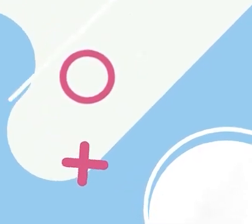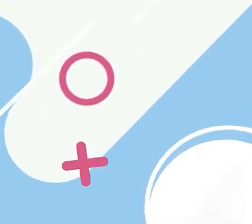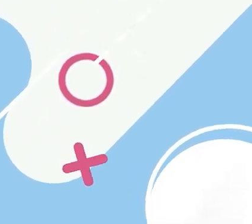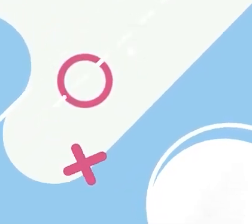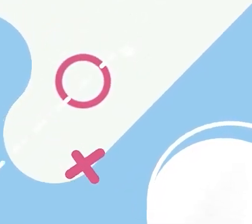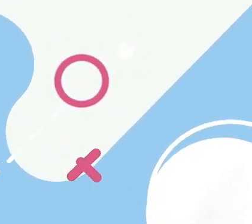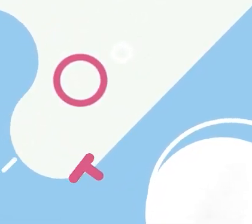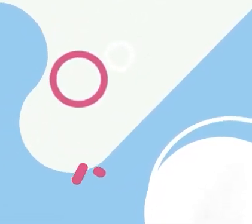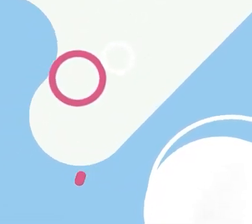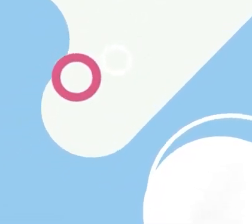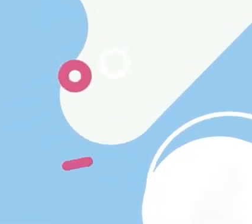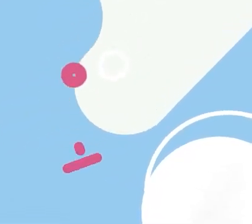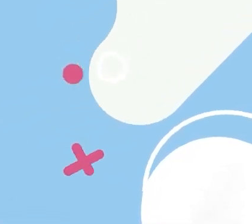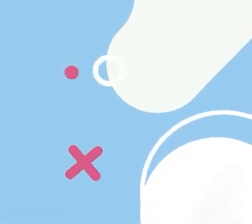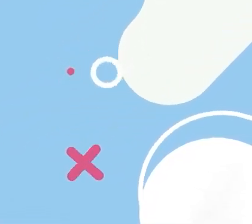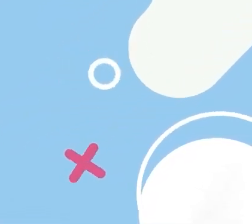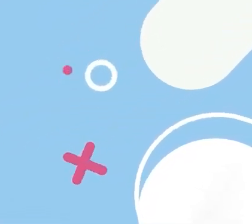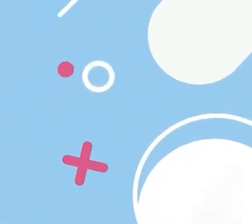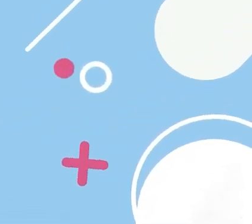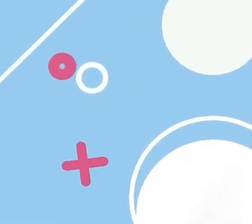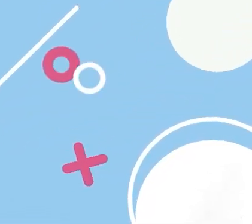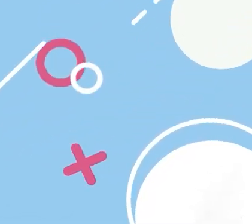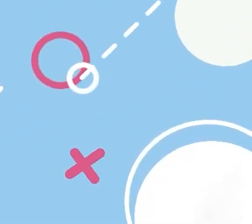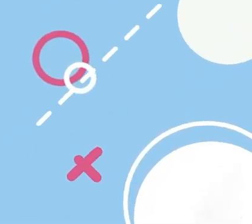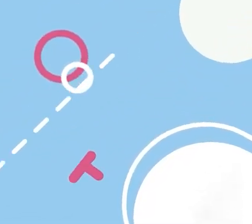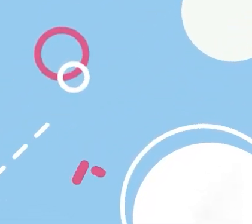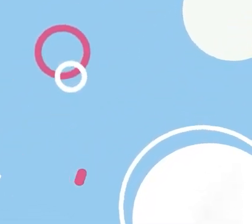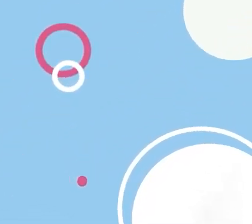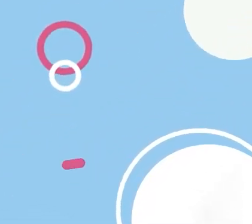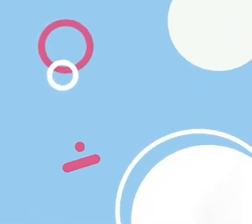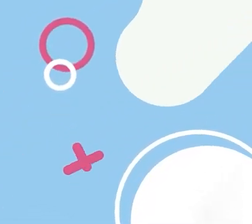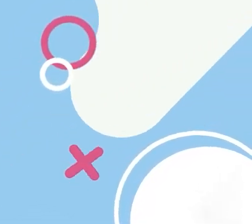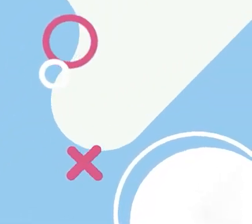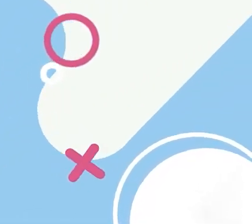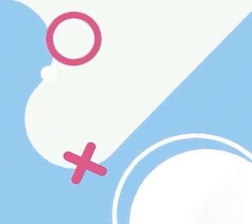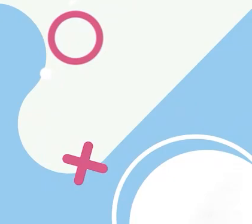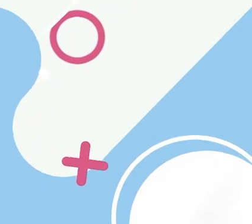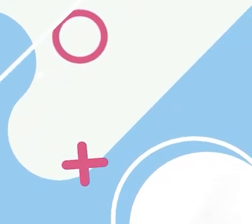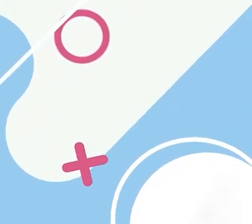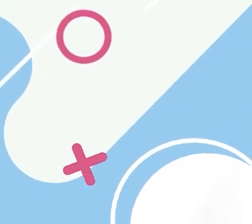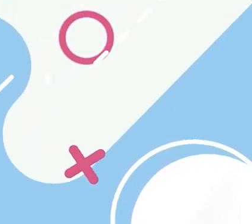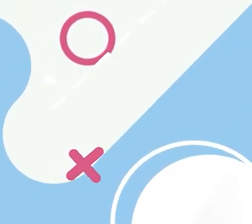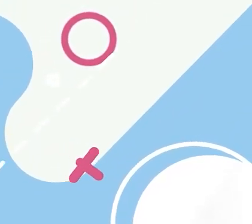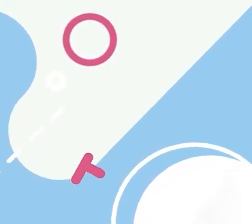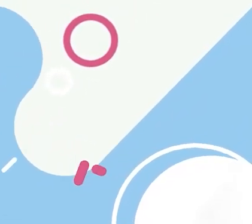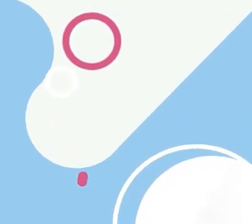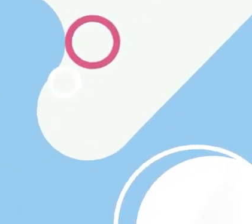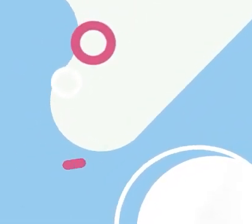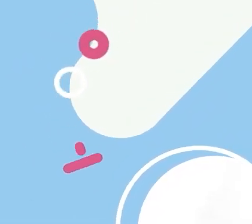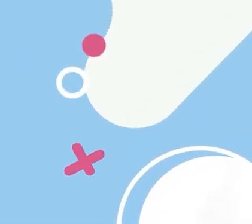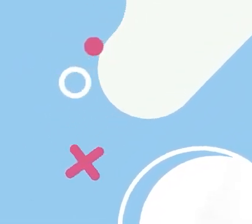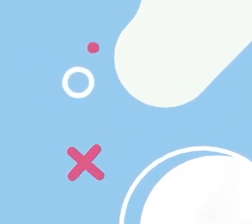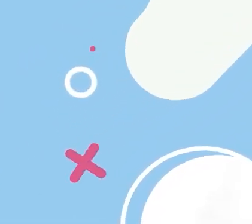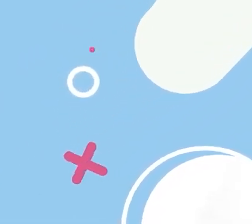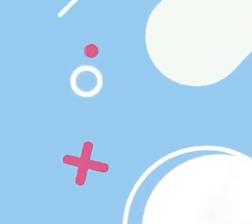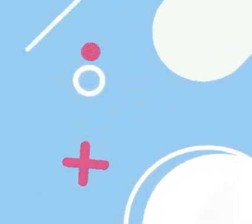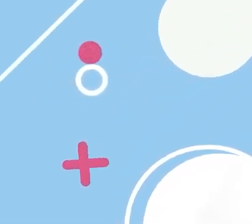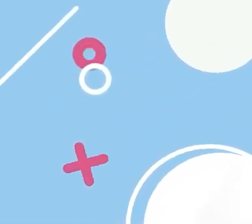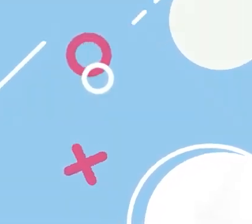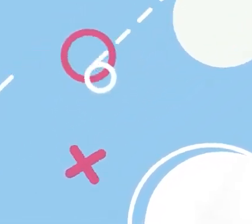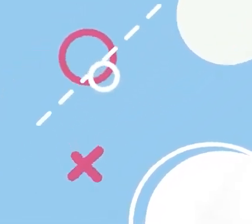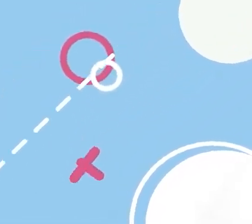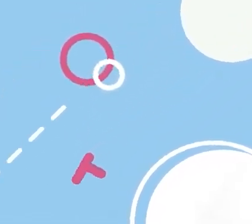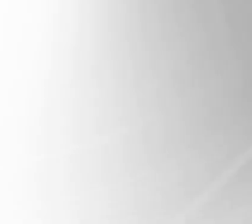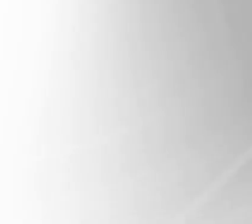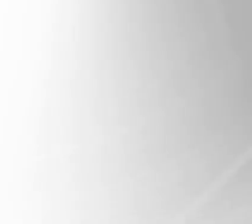irmãos. Meu nome é Thalita e agora você vai aprender como é fácil ofertar e dizimar através do QR Code pelo aplicativo do seu